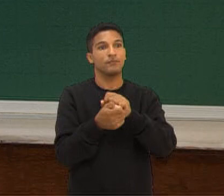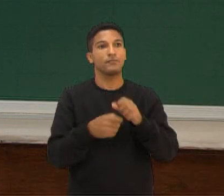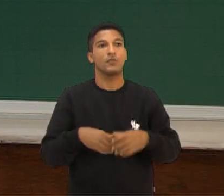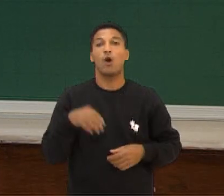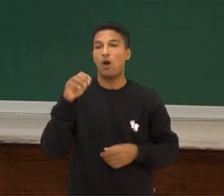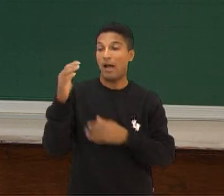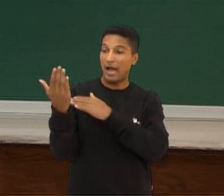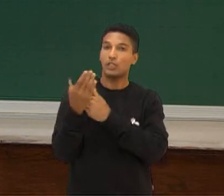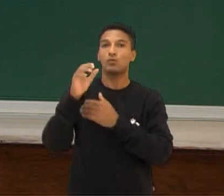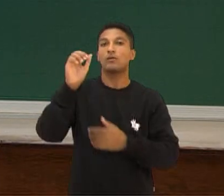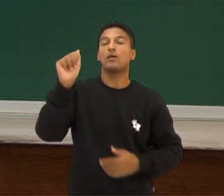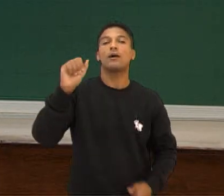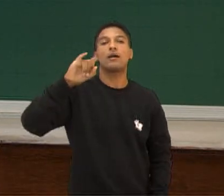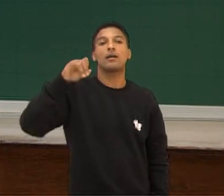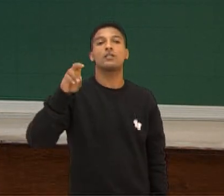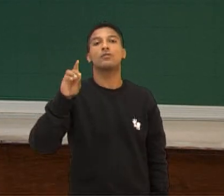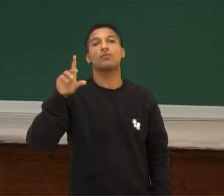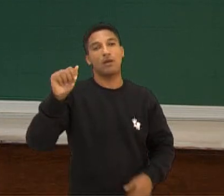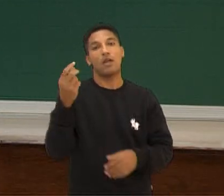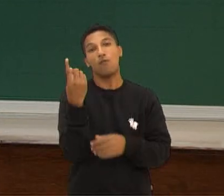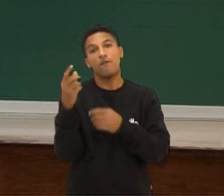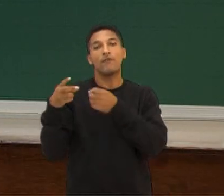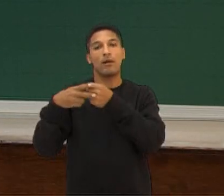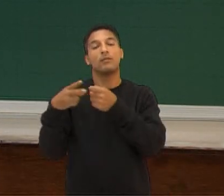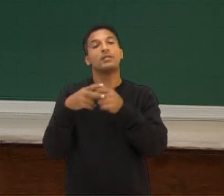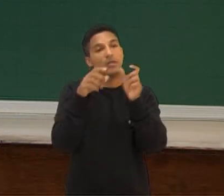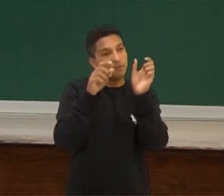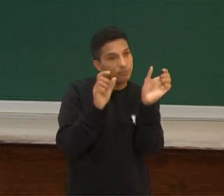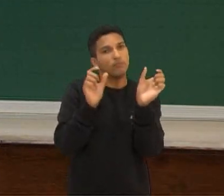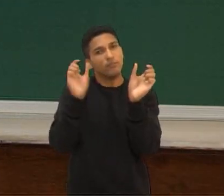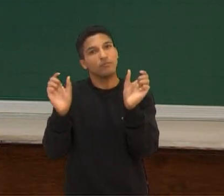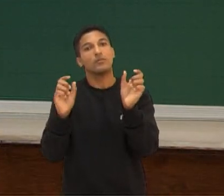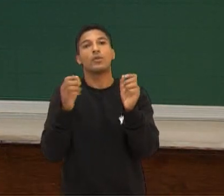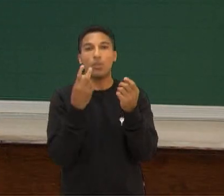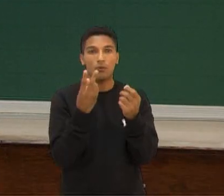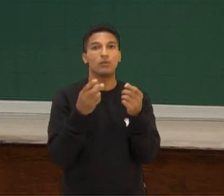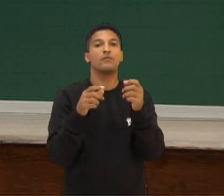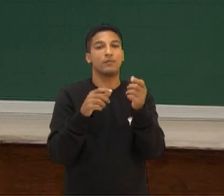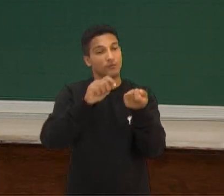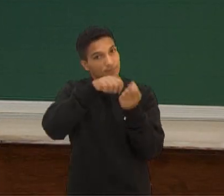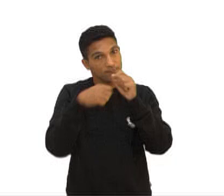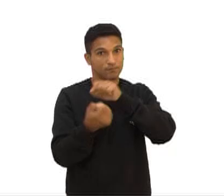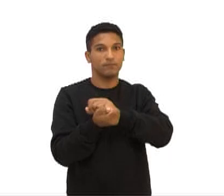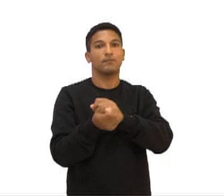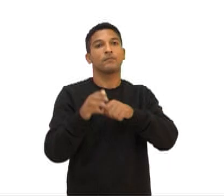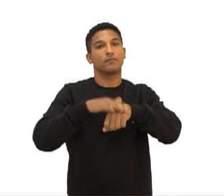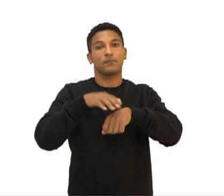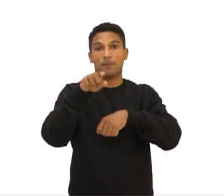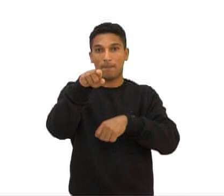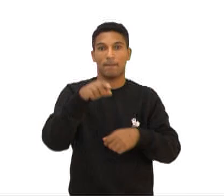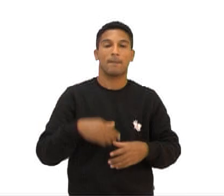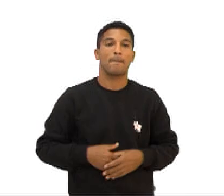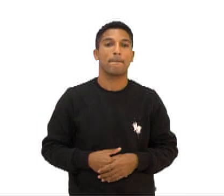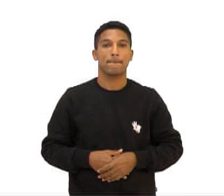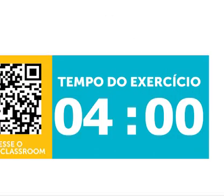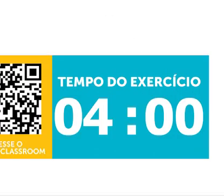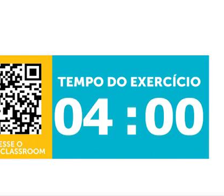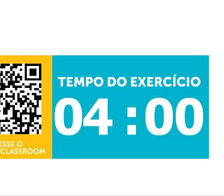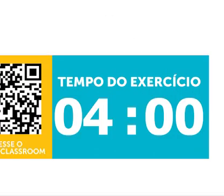termo integrante, bonitinho, e vão ali fazer a transformação precisa. Com vocês lá.